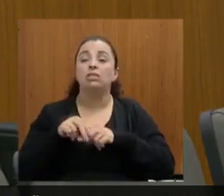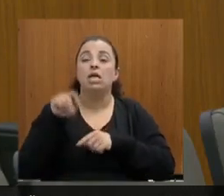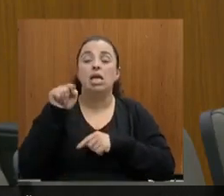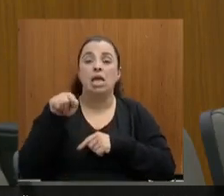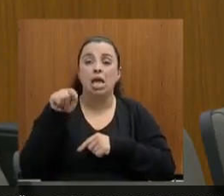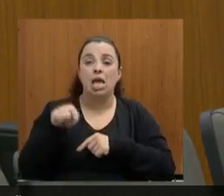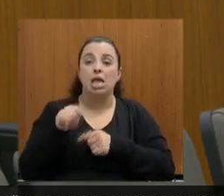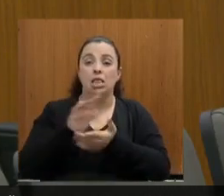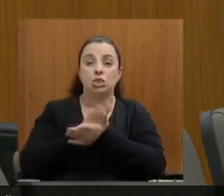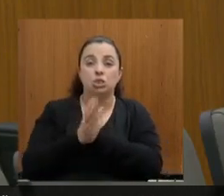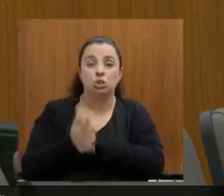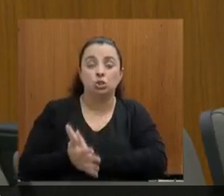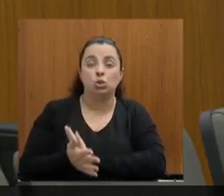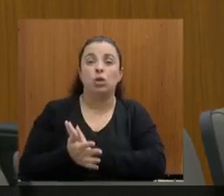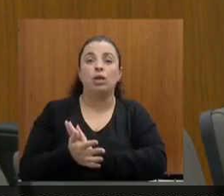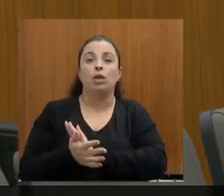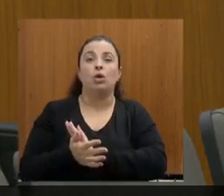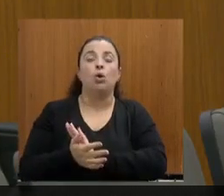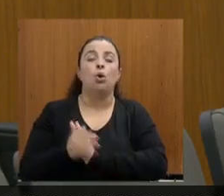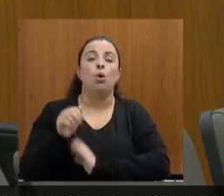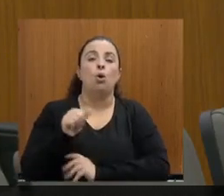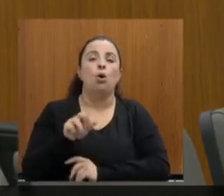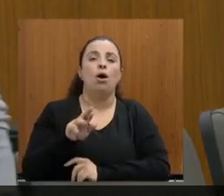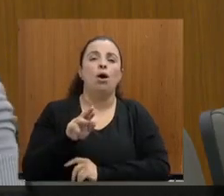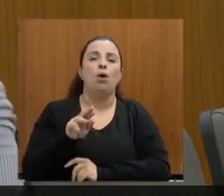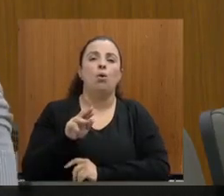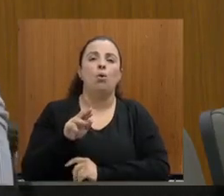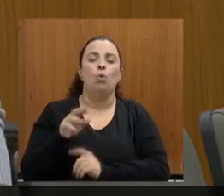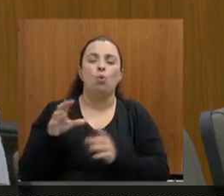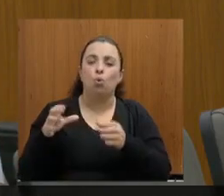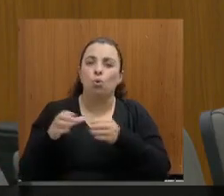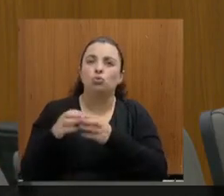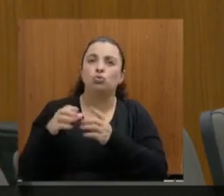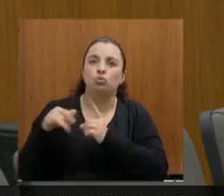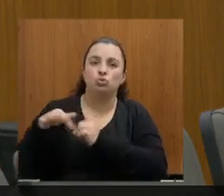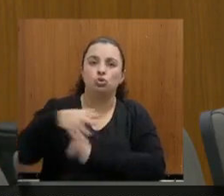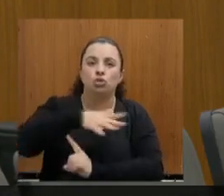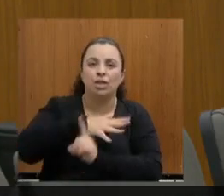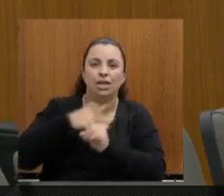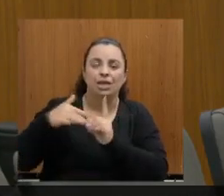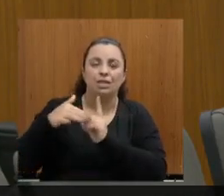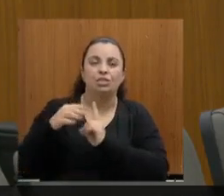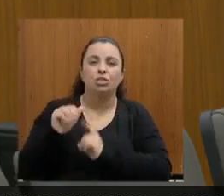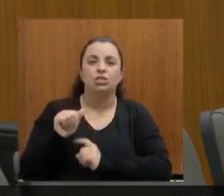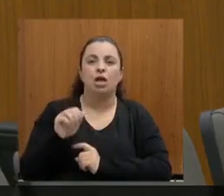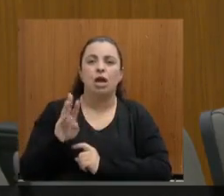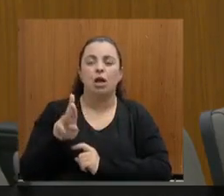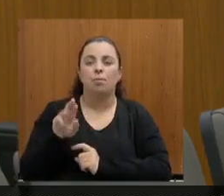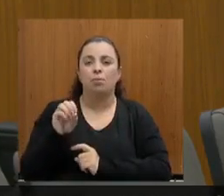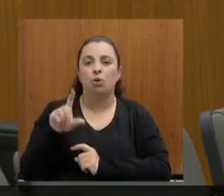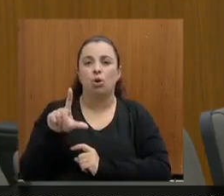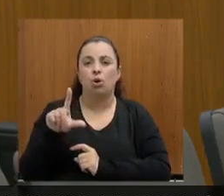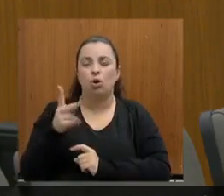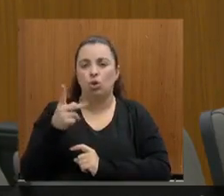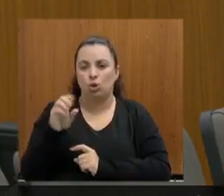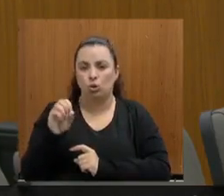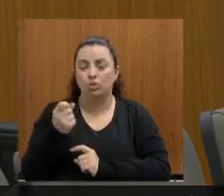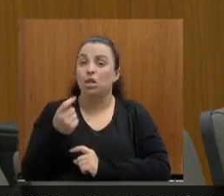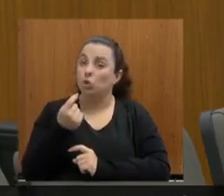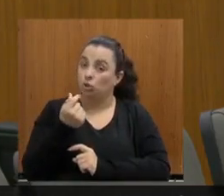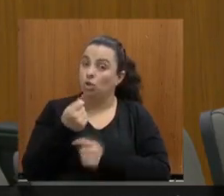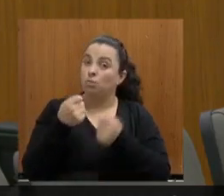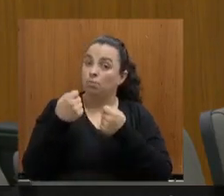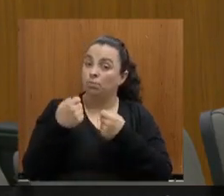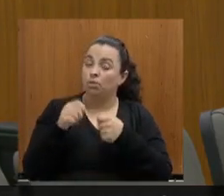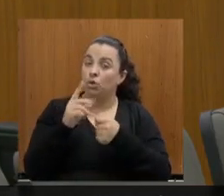Abrolhos atingir as baleias e o dinheiro tem que ser utilizar para recuperar bahia-minas A Ferrovia e e